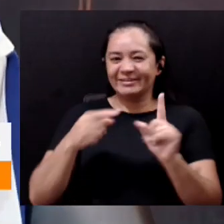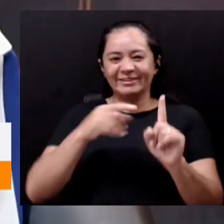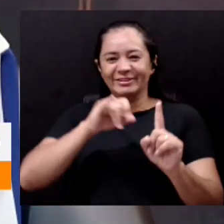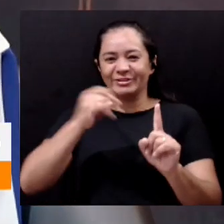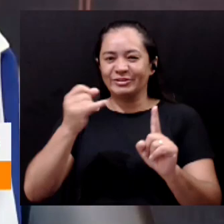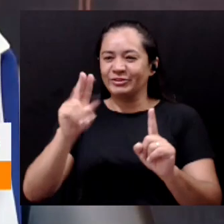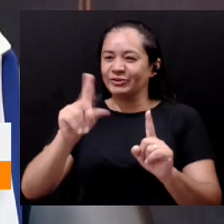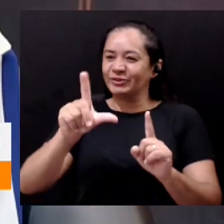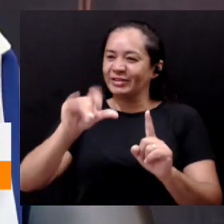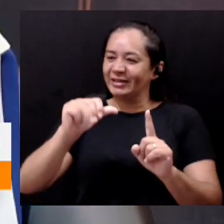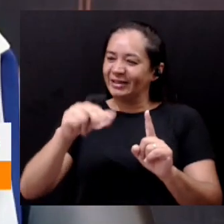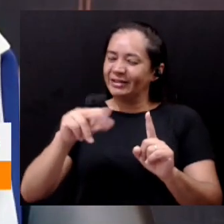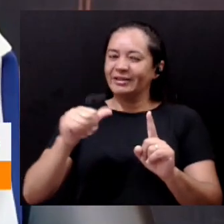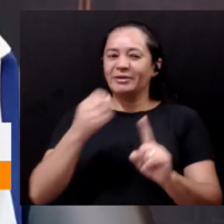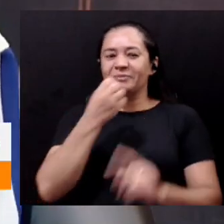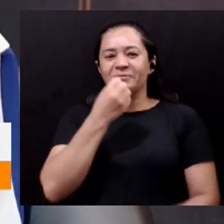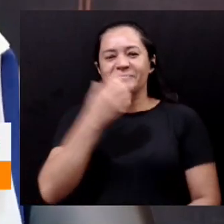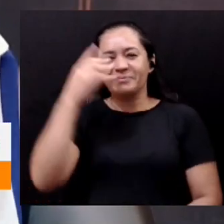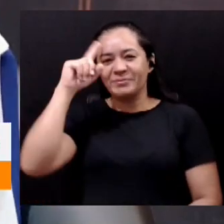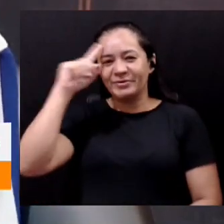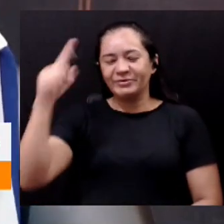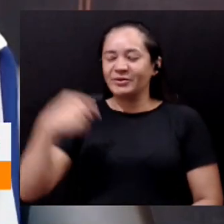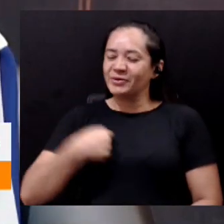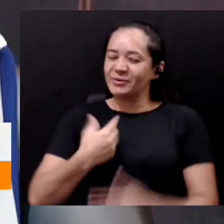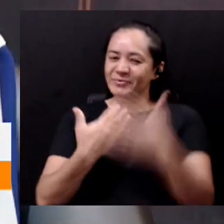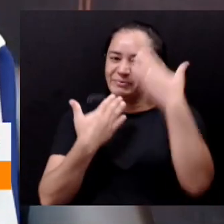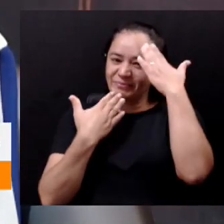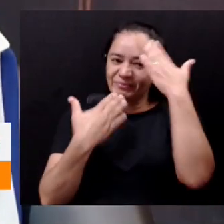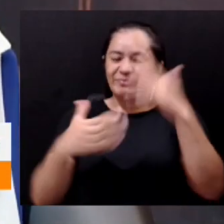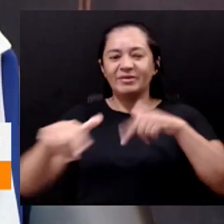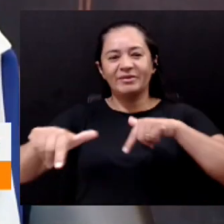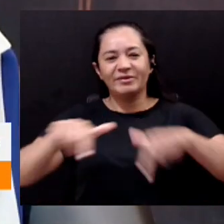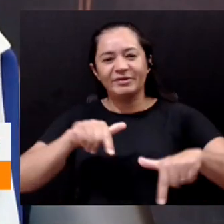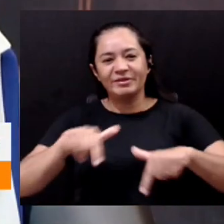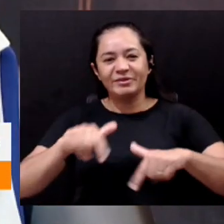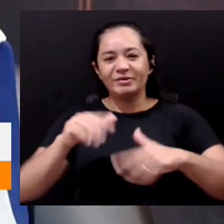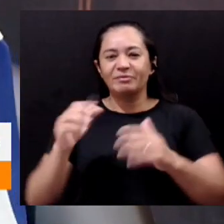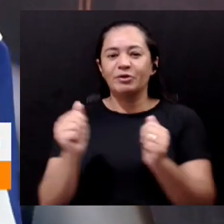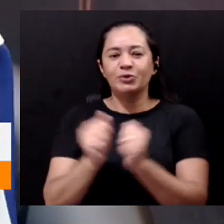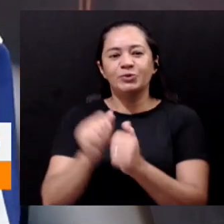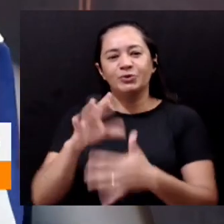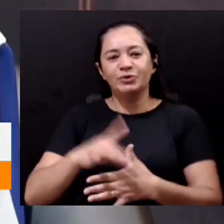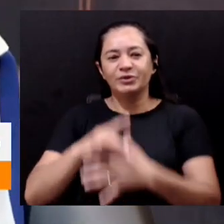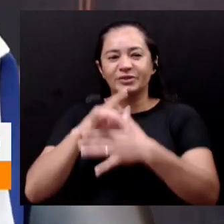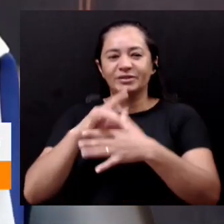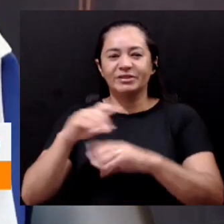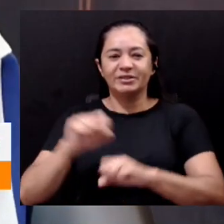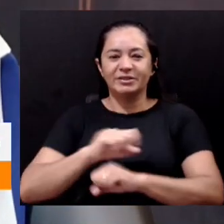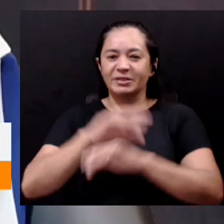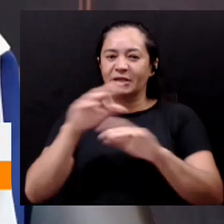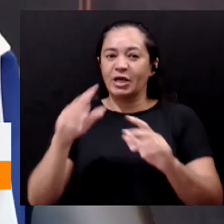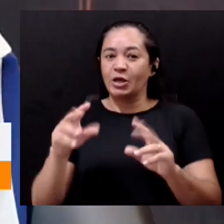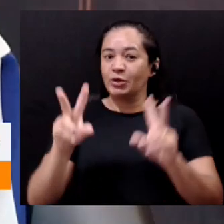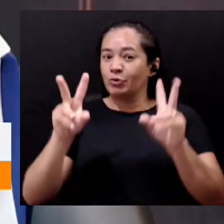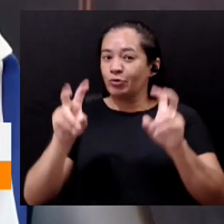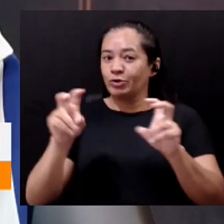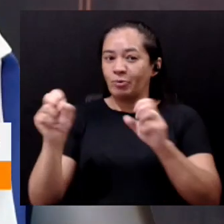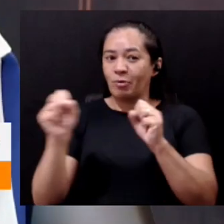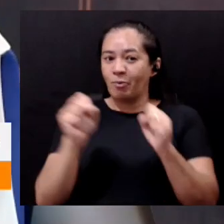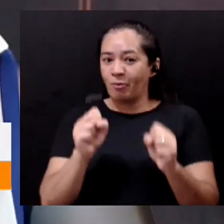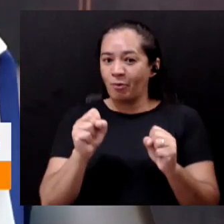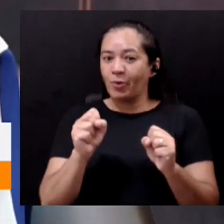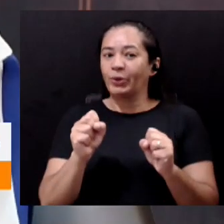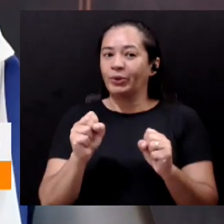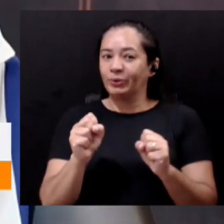eu agradeço o convite. Trabalho com líderes e claro que as questões de poder elas permeiam ali as relações, não só na